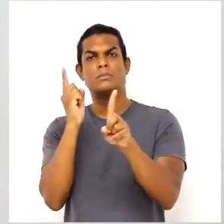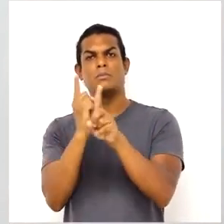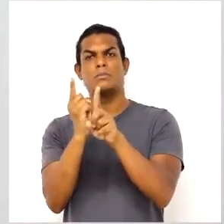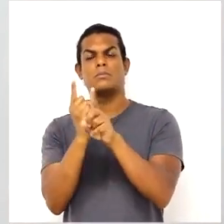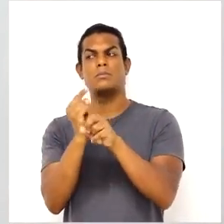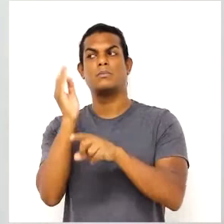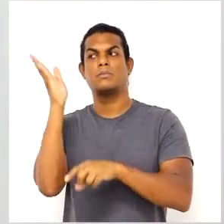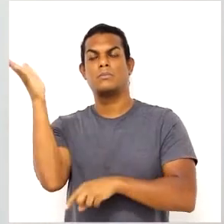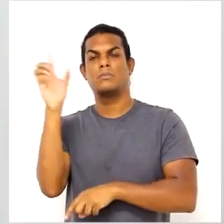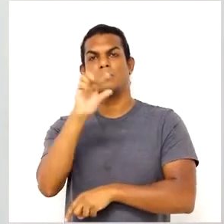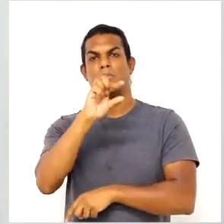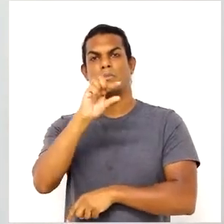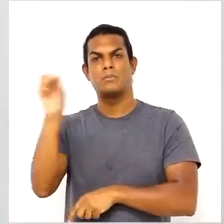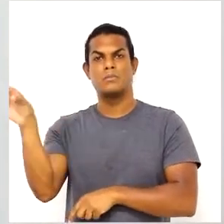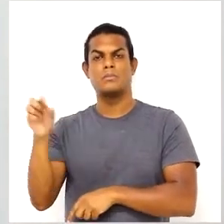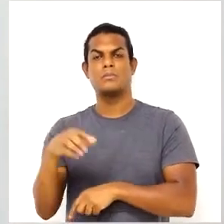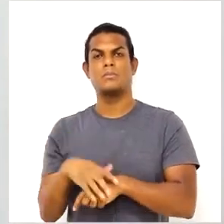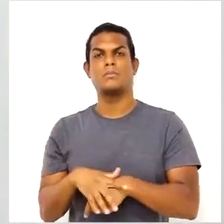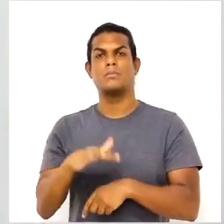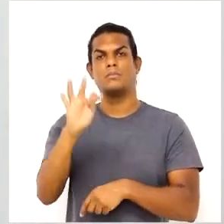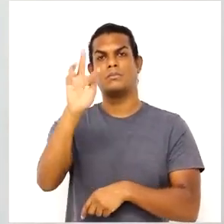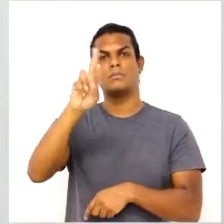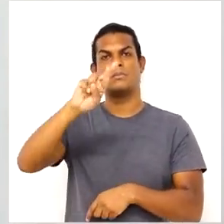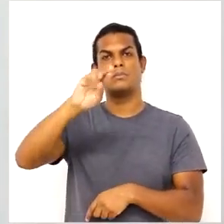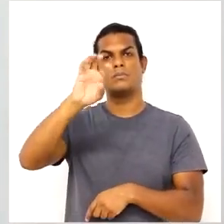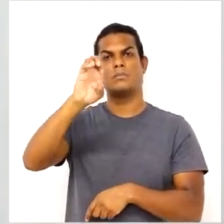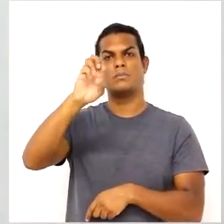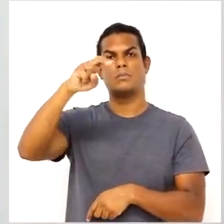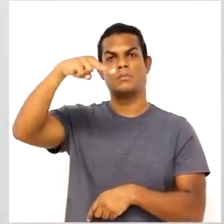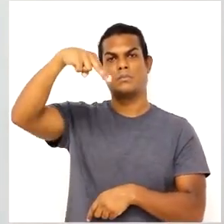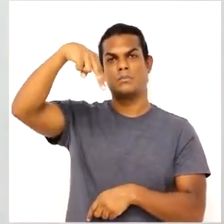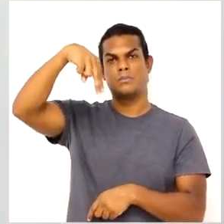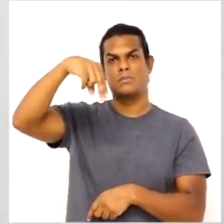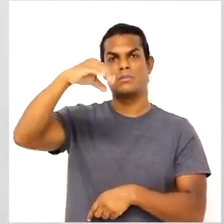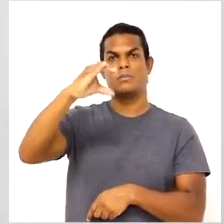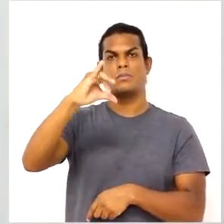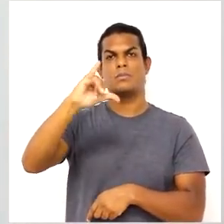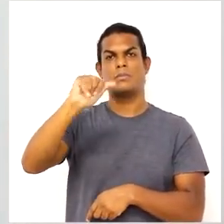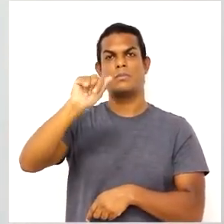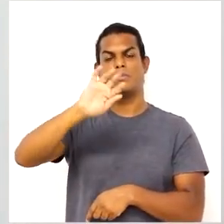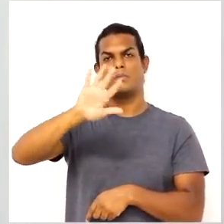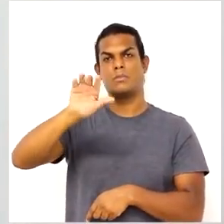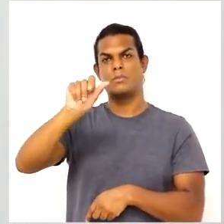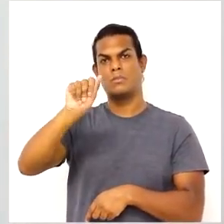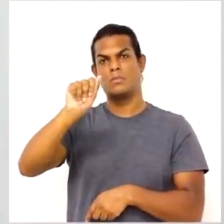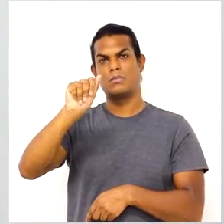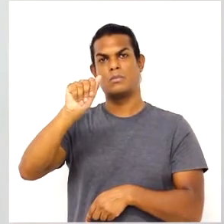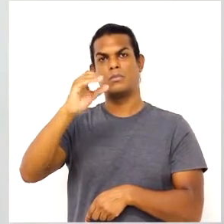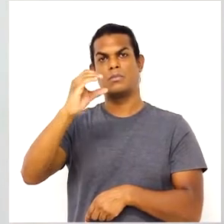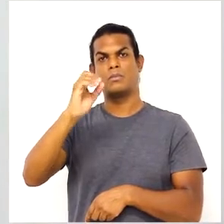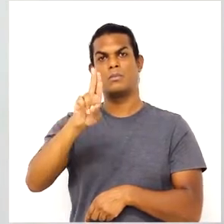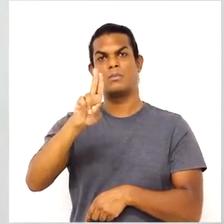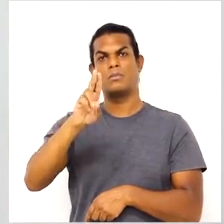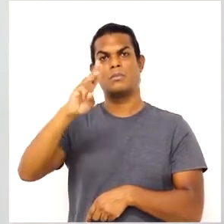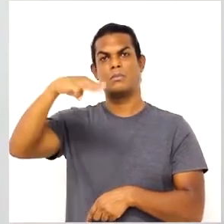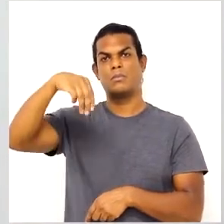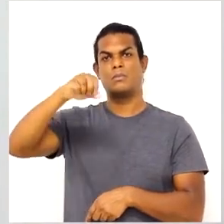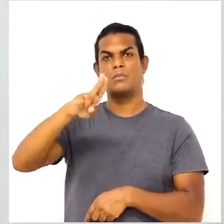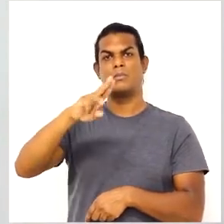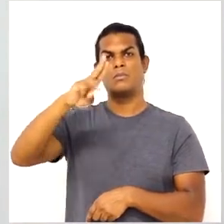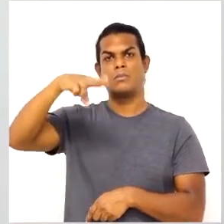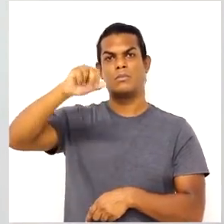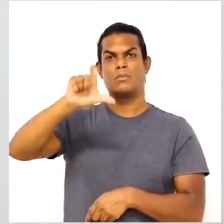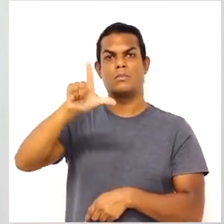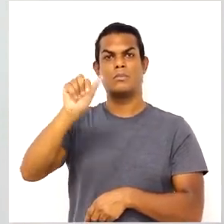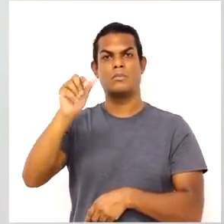que acabamos de construir, a frequência acumulada. Como já disse, ela vai indicar qual grupo